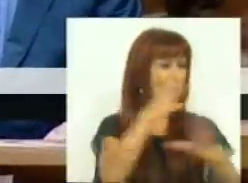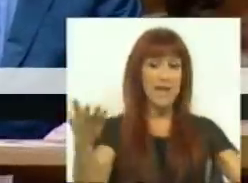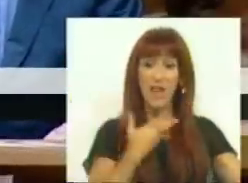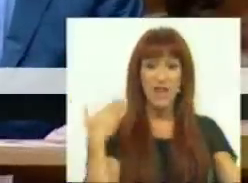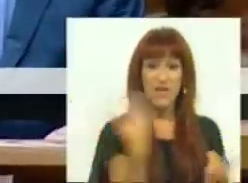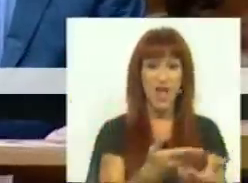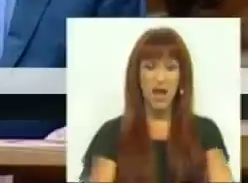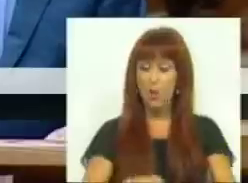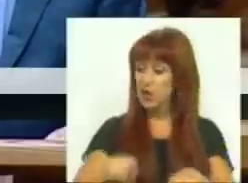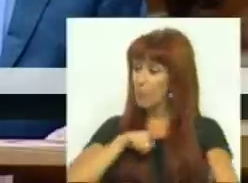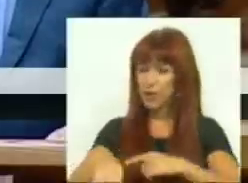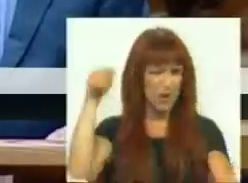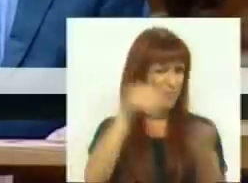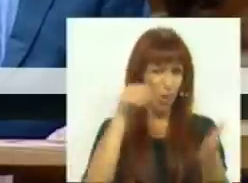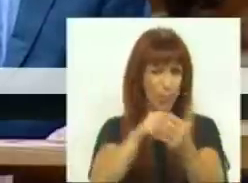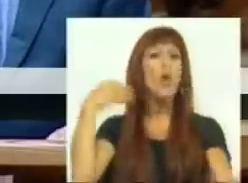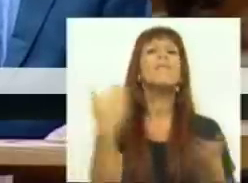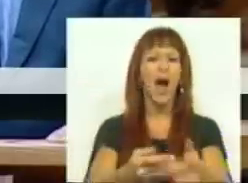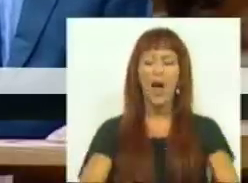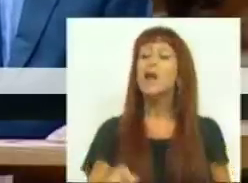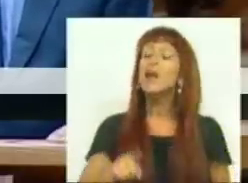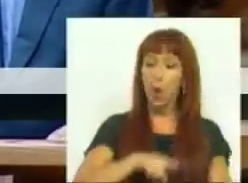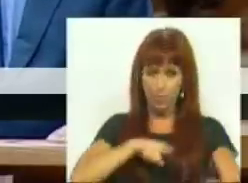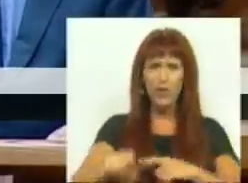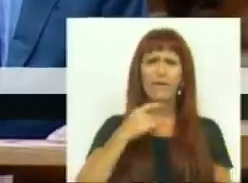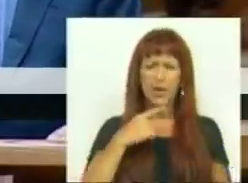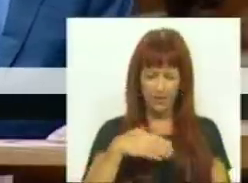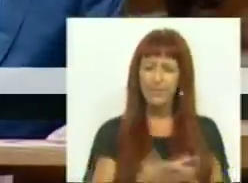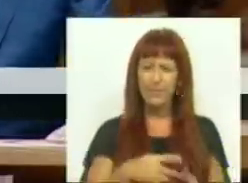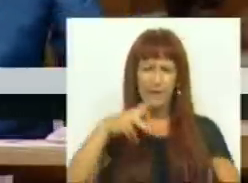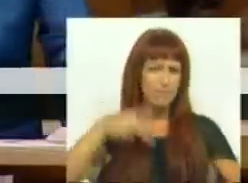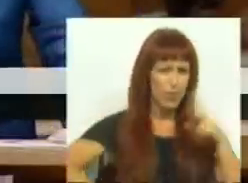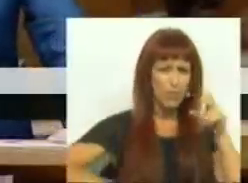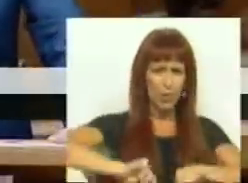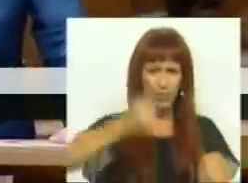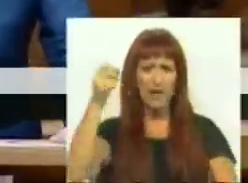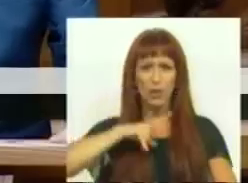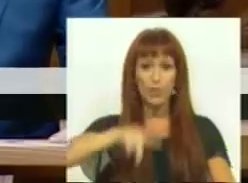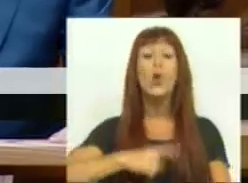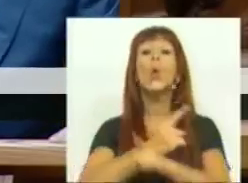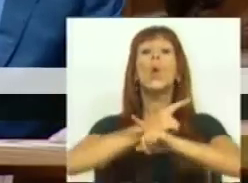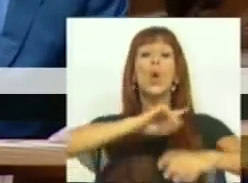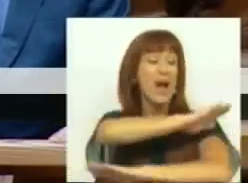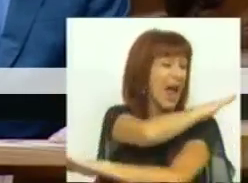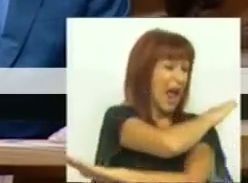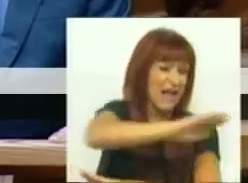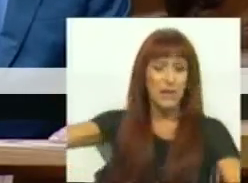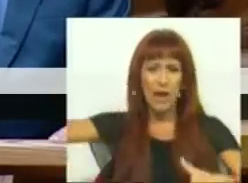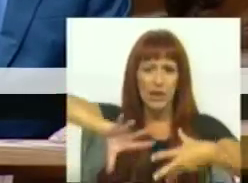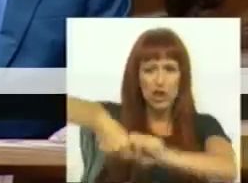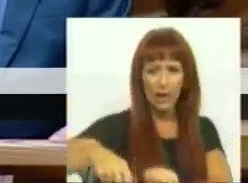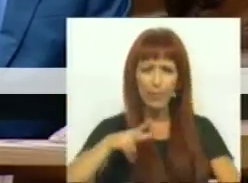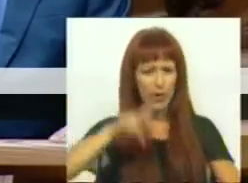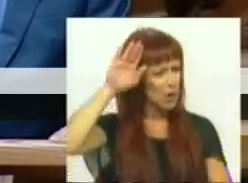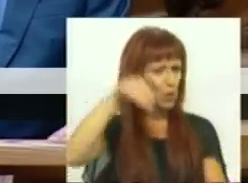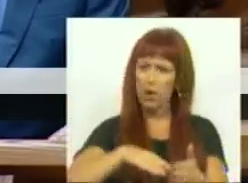dívida, cuja política empobrece e cuja política mutila Portugal. Arrasar Portugal não